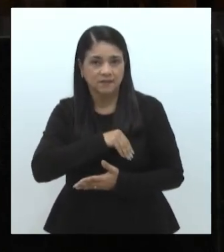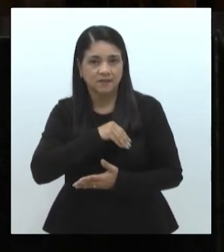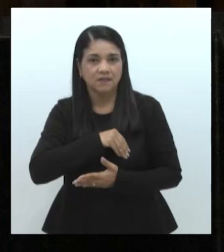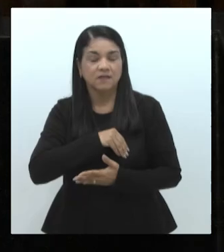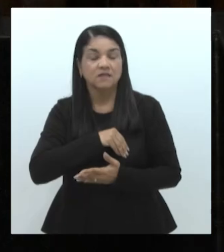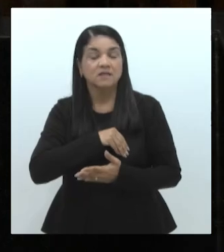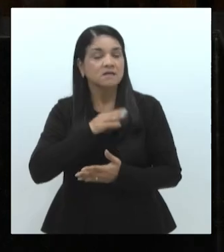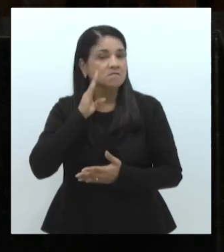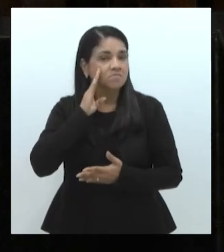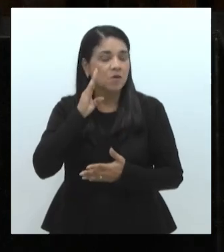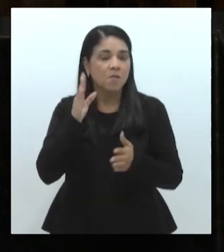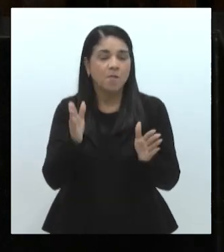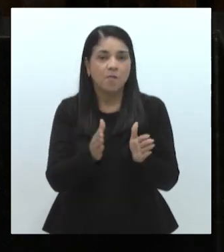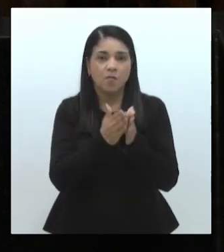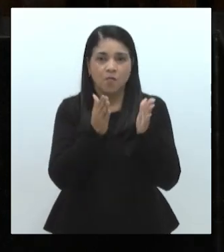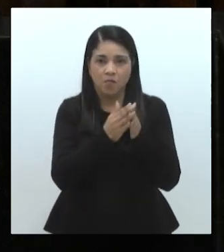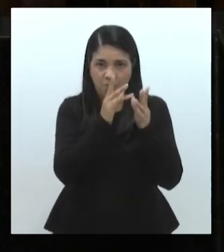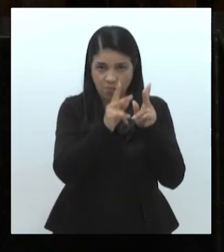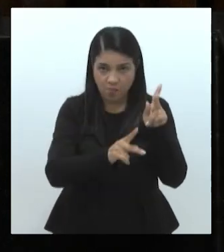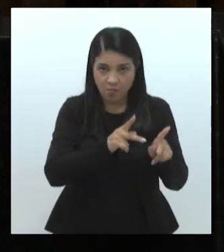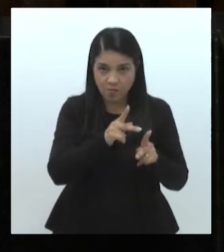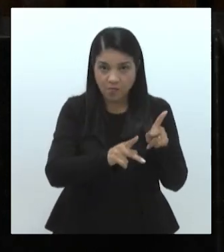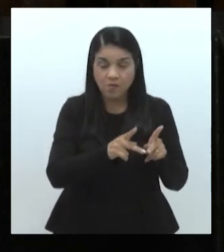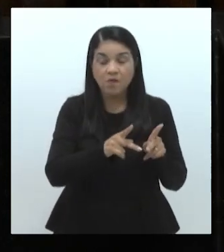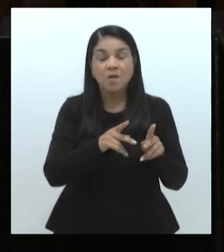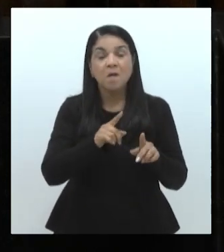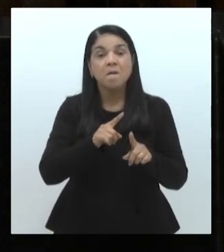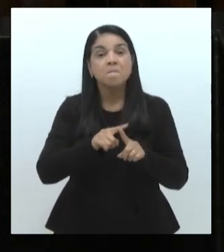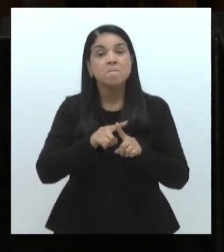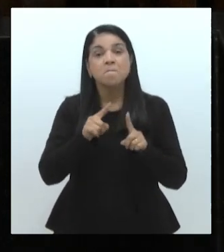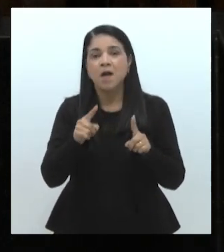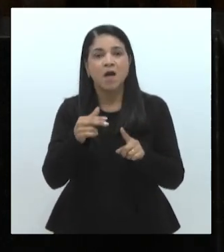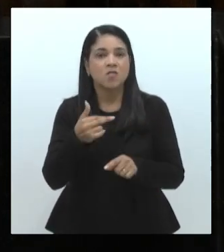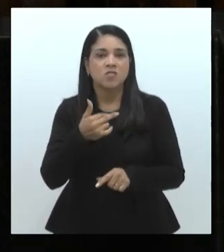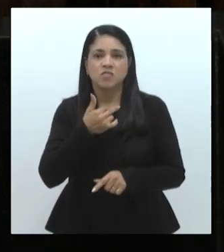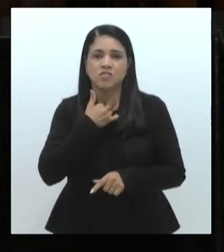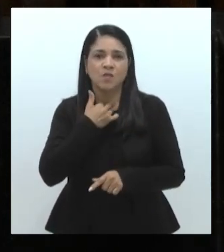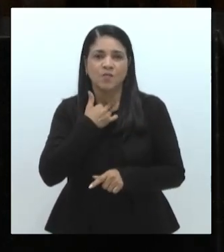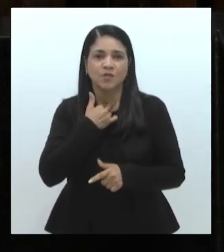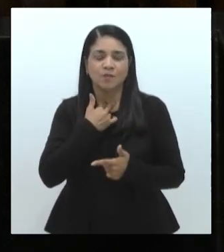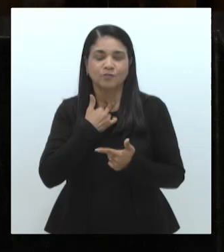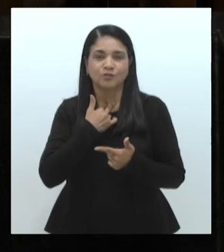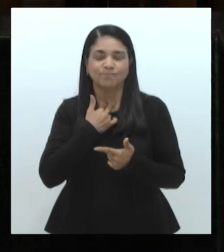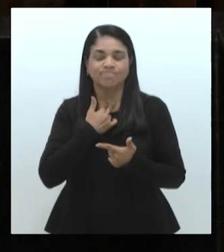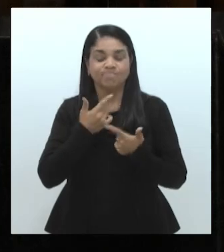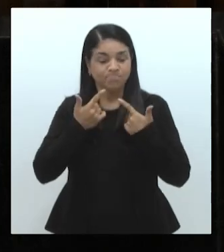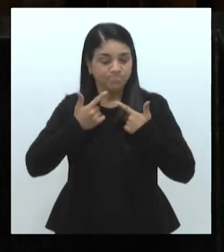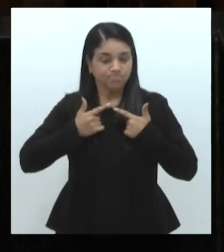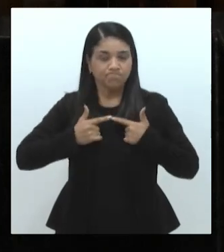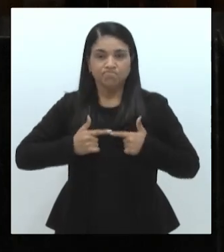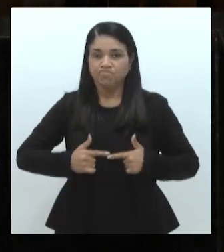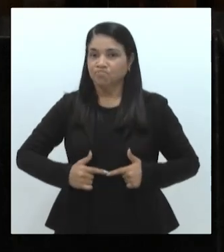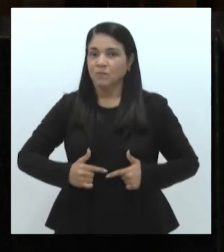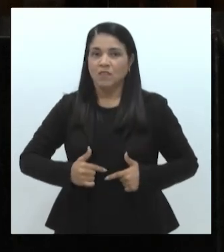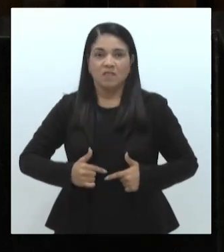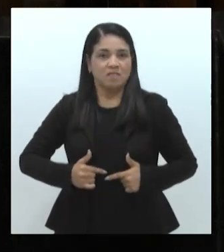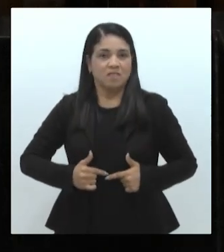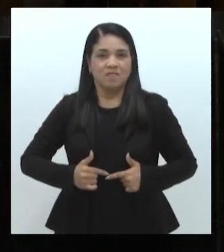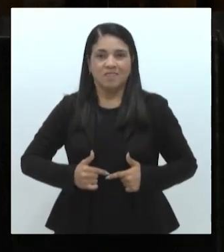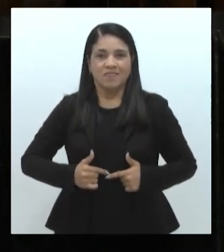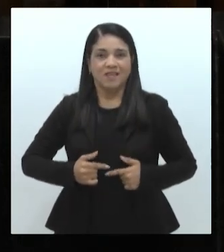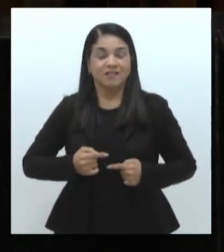mais pobres, mas nós não podemos se isentar, se ausentar